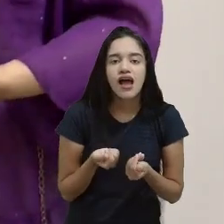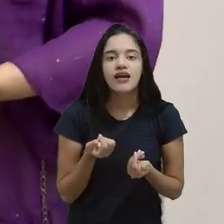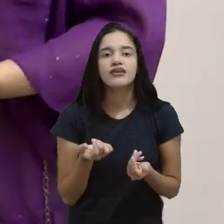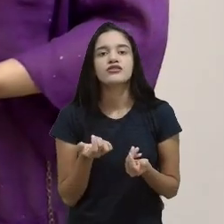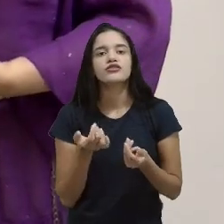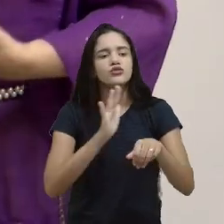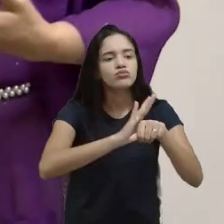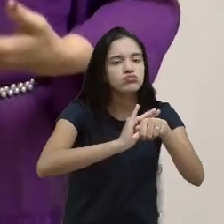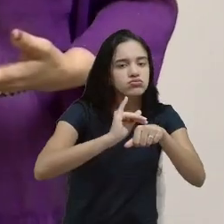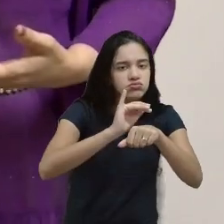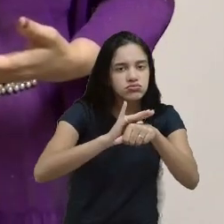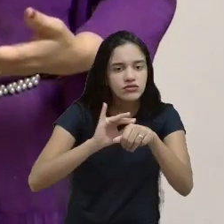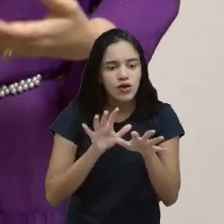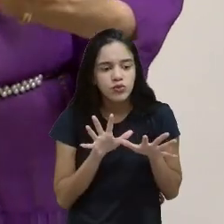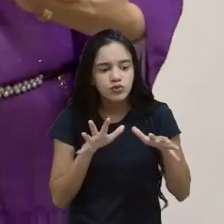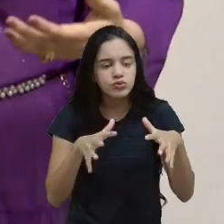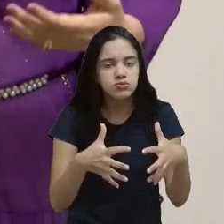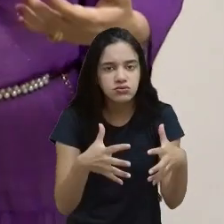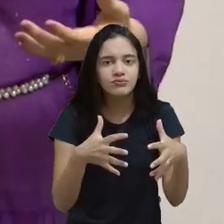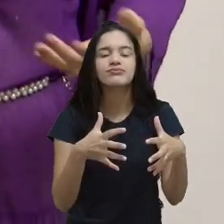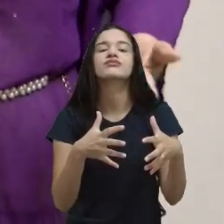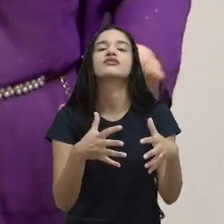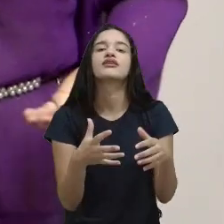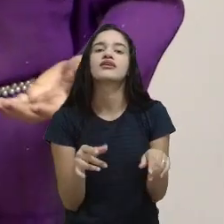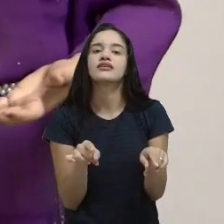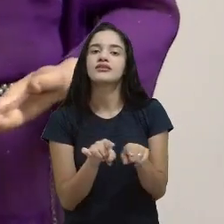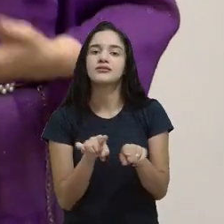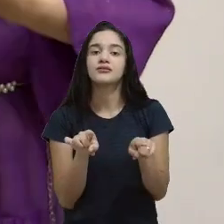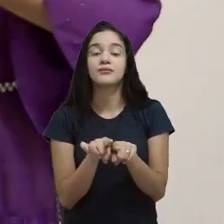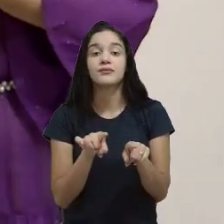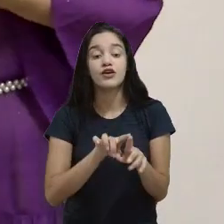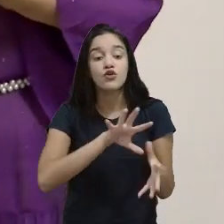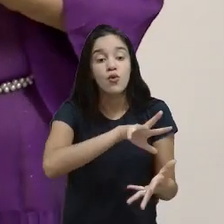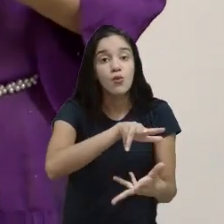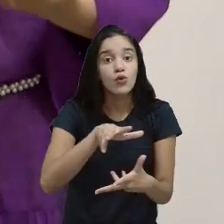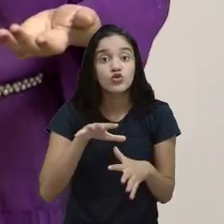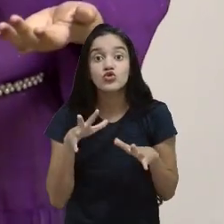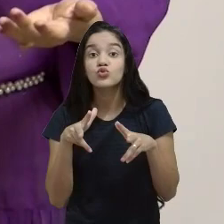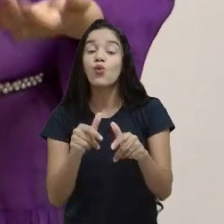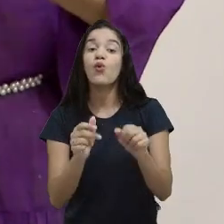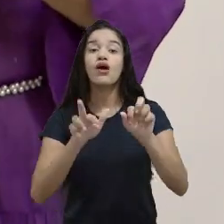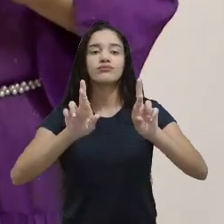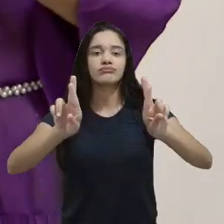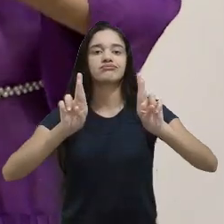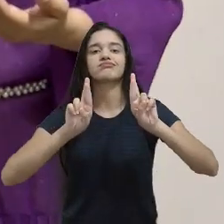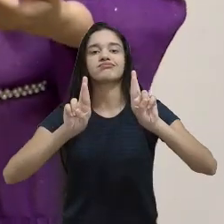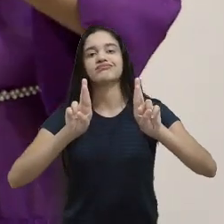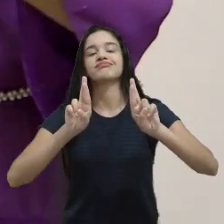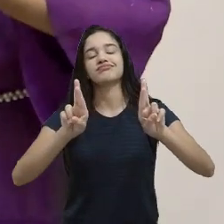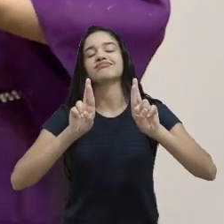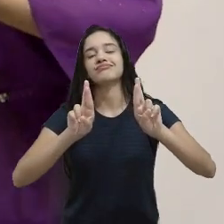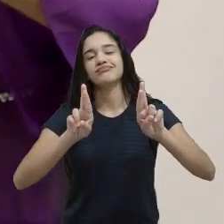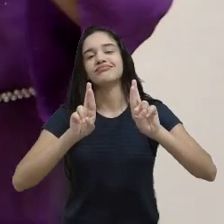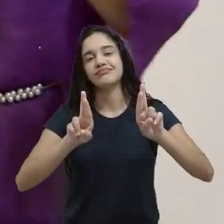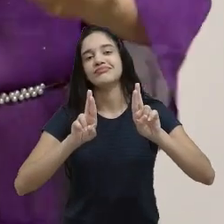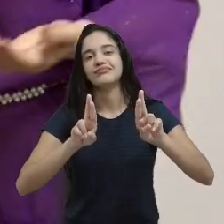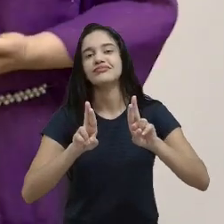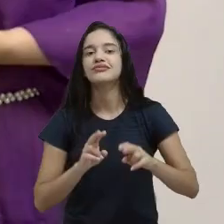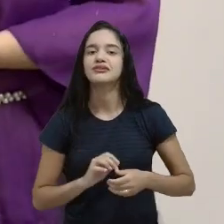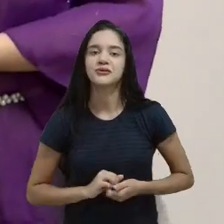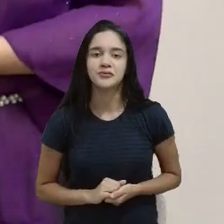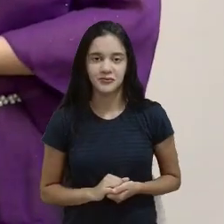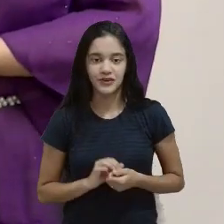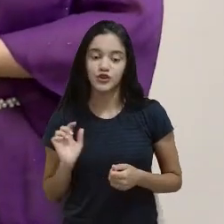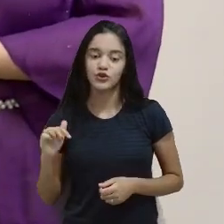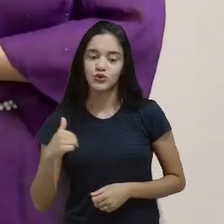acolher a todos, um mundo onde caiba todo mundo. Essa é a minha esperança e essa é a esperança que deve ser a de